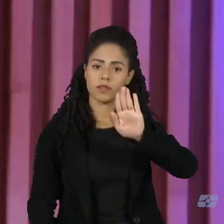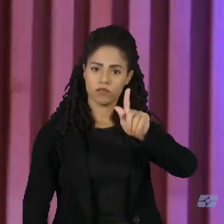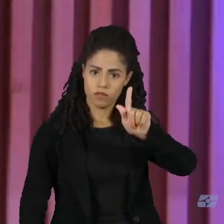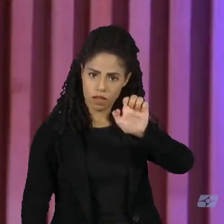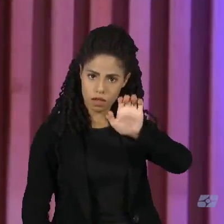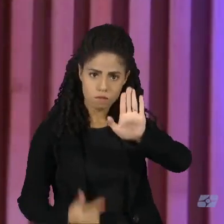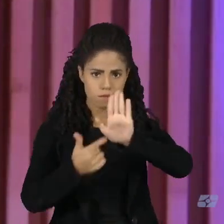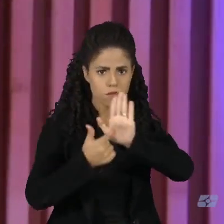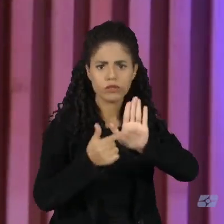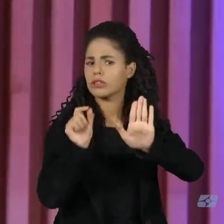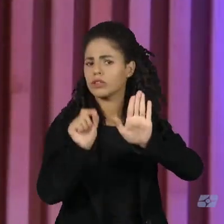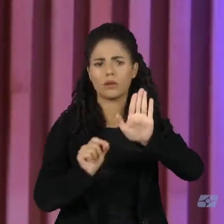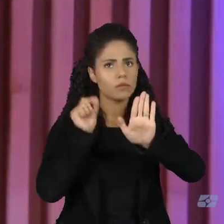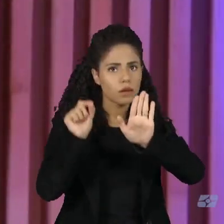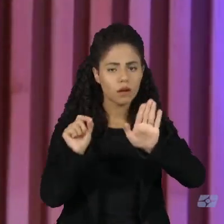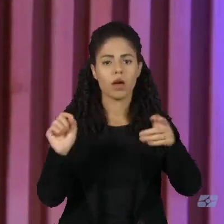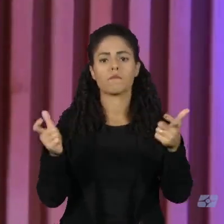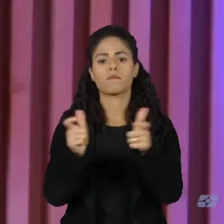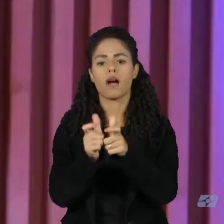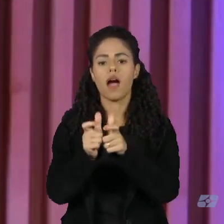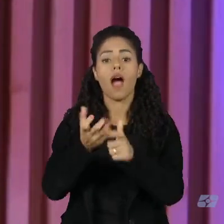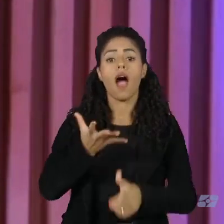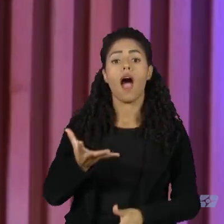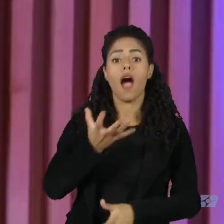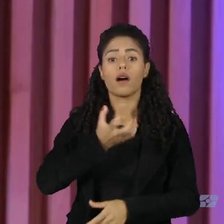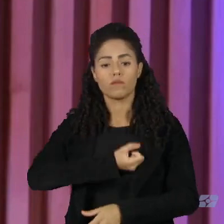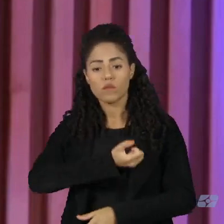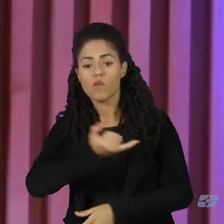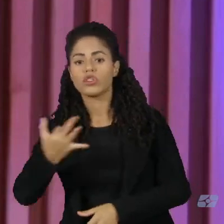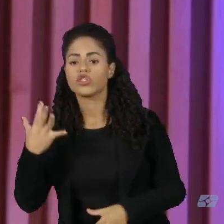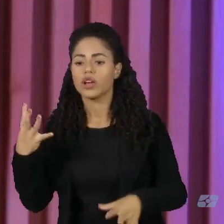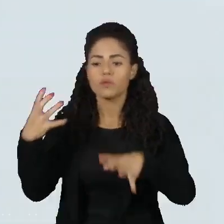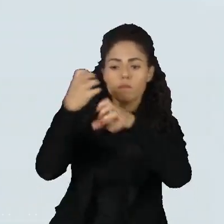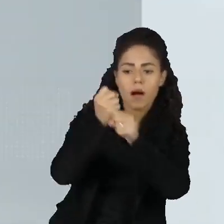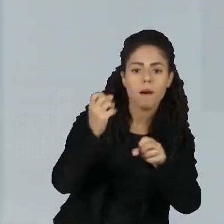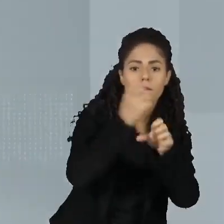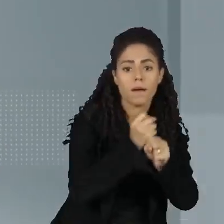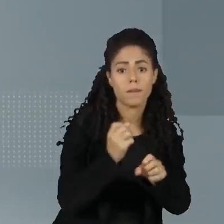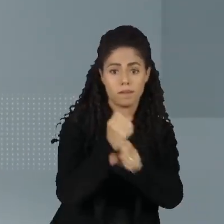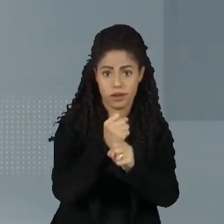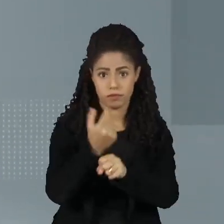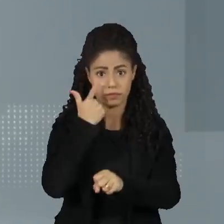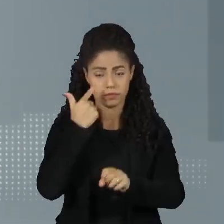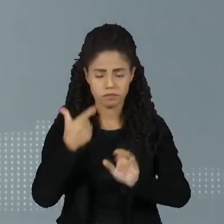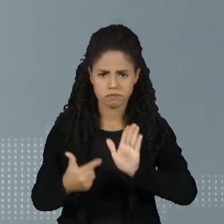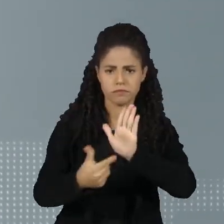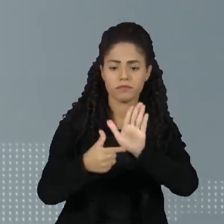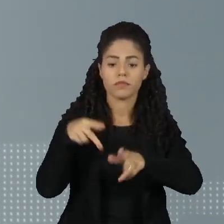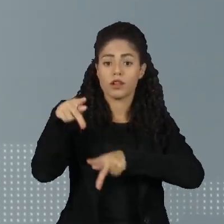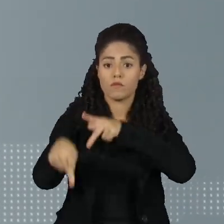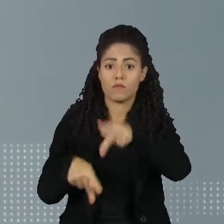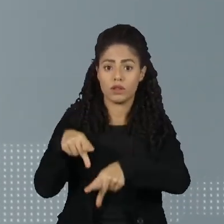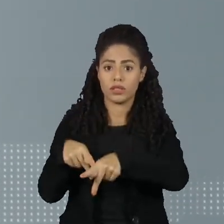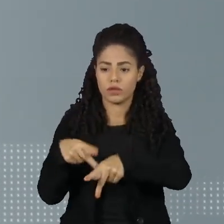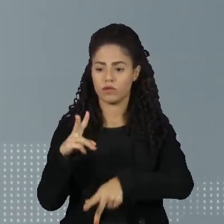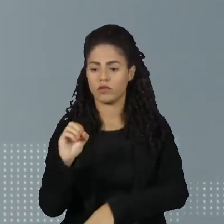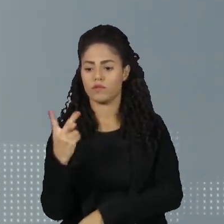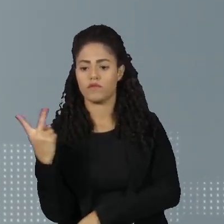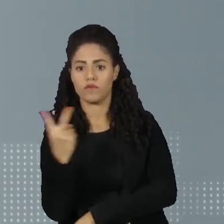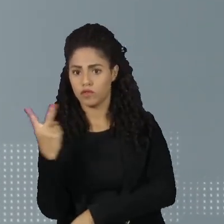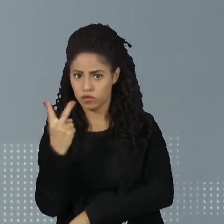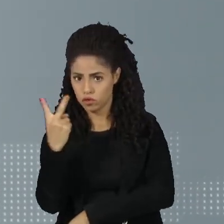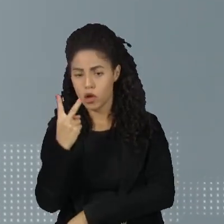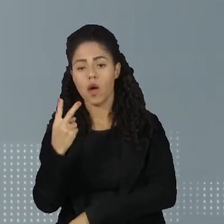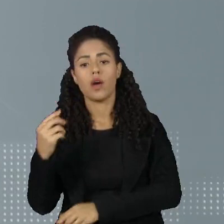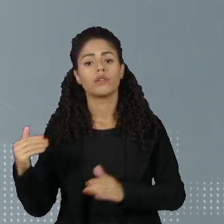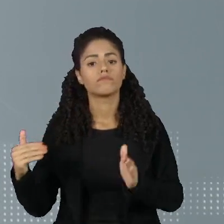essa desaceleração ao medir o total de habitantes do país nessa edição do censo. A população em 2022 alcançou a marca de